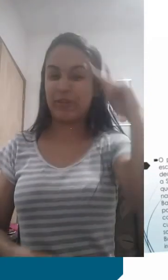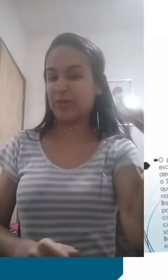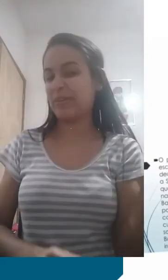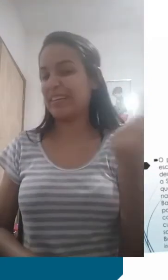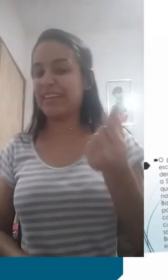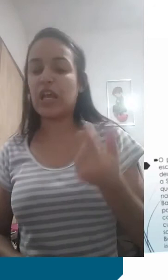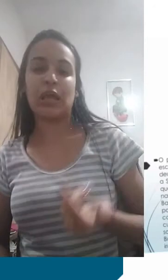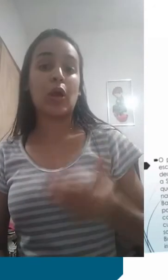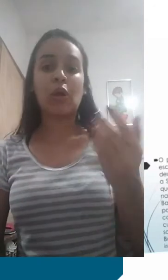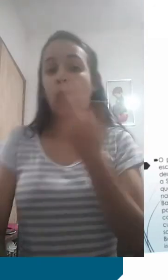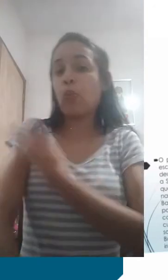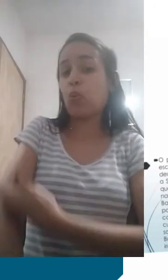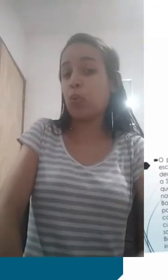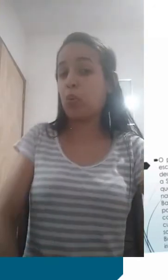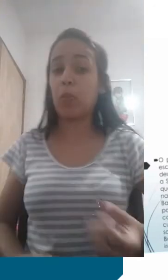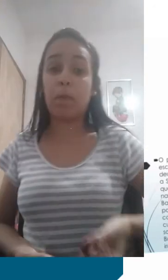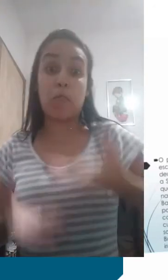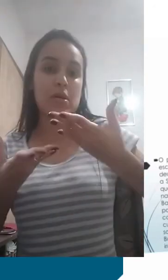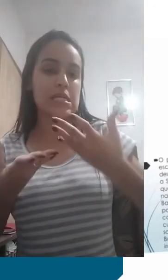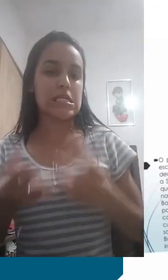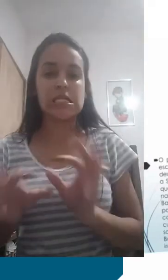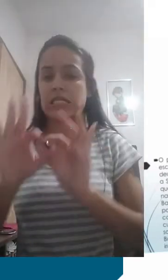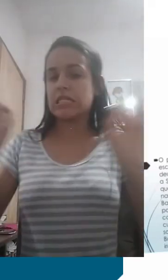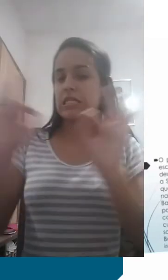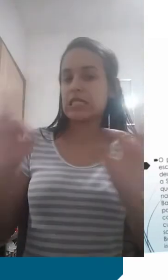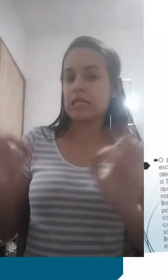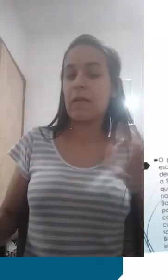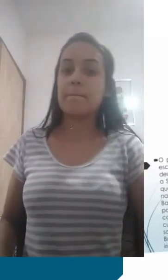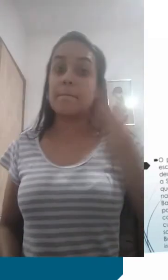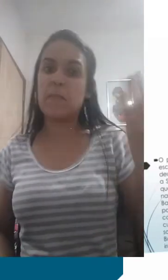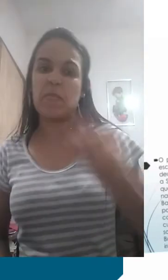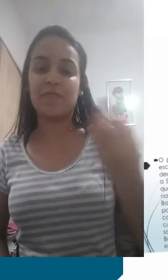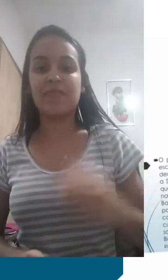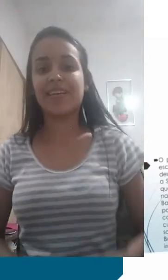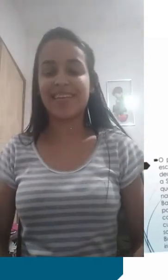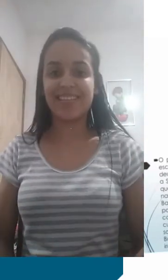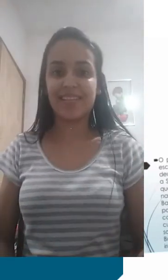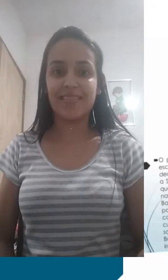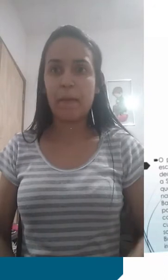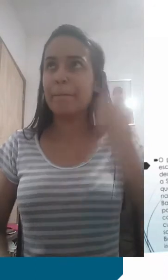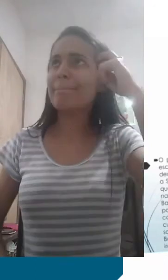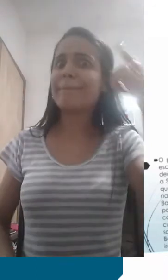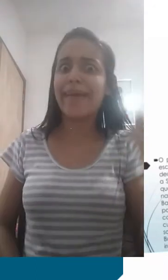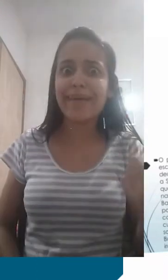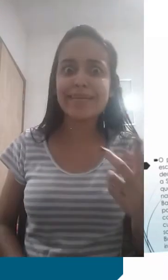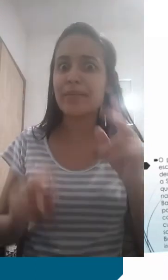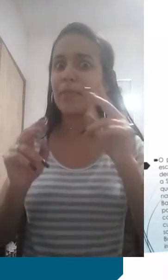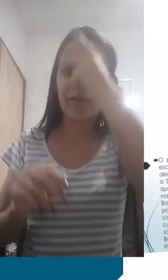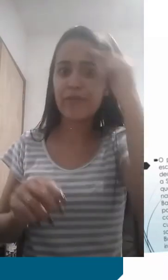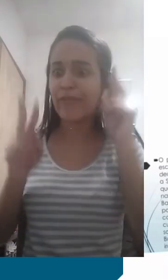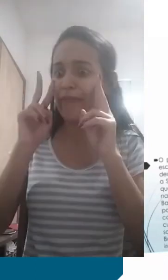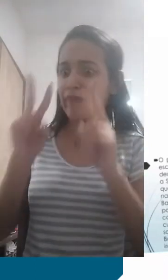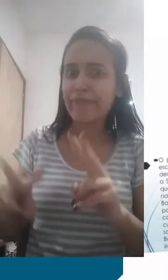poesia, com certas manifestações artísticas. Imagine o furdunço que